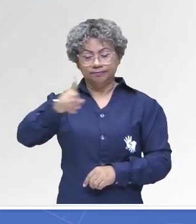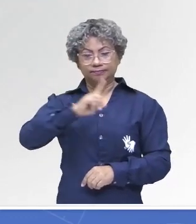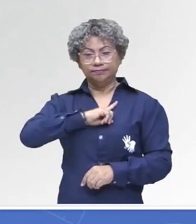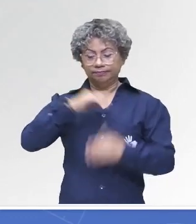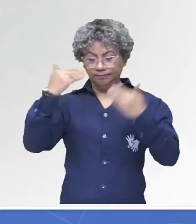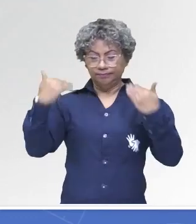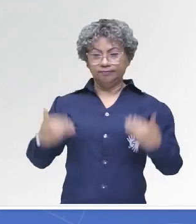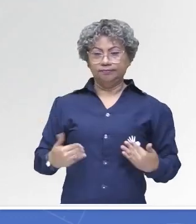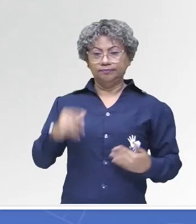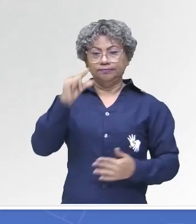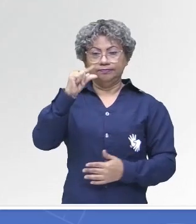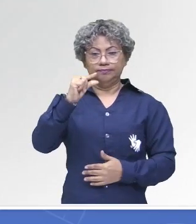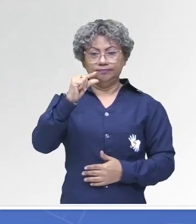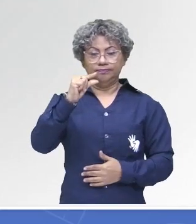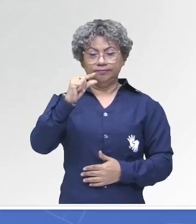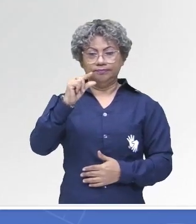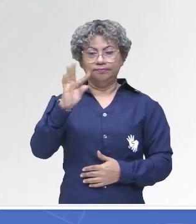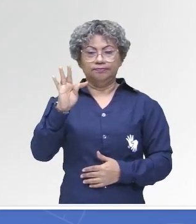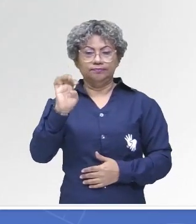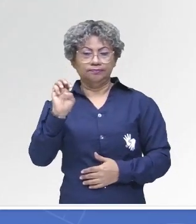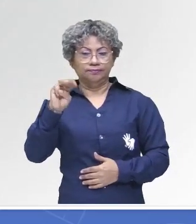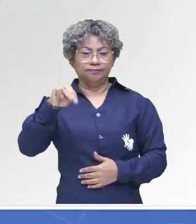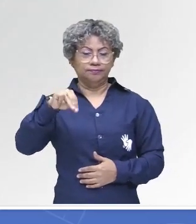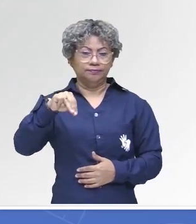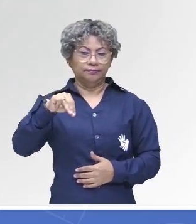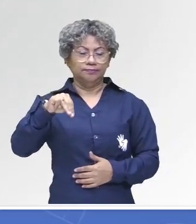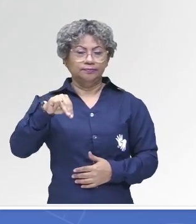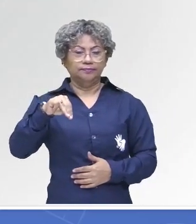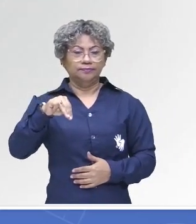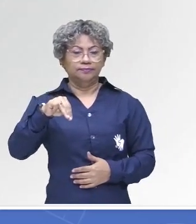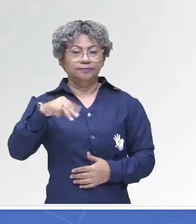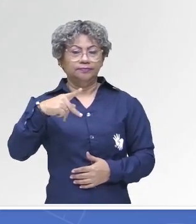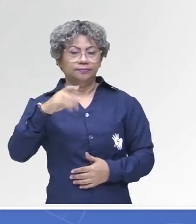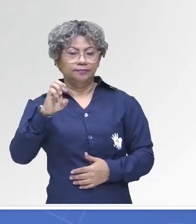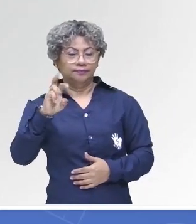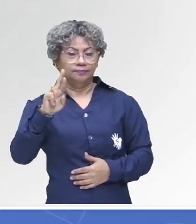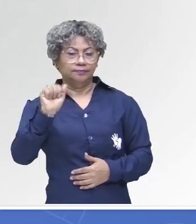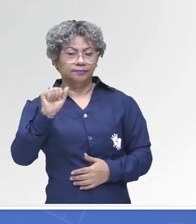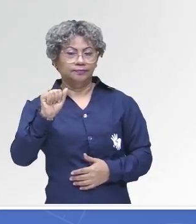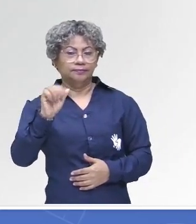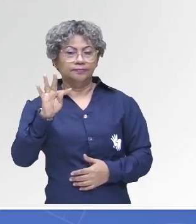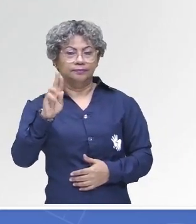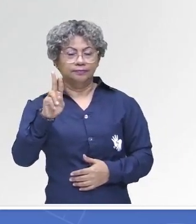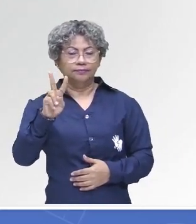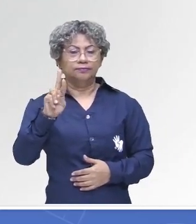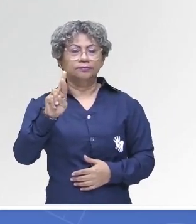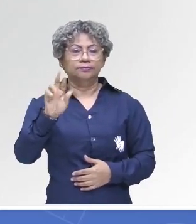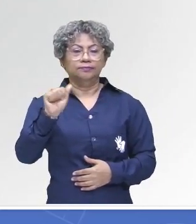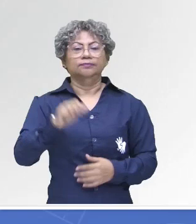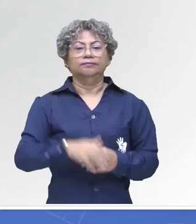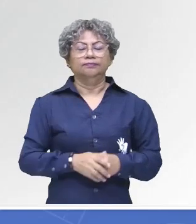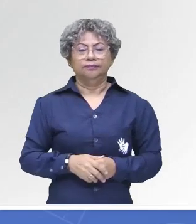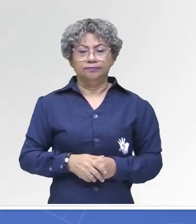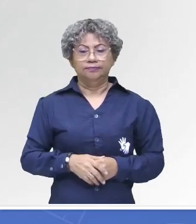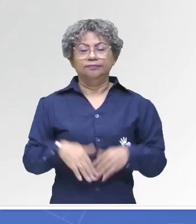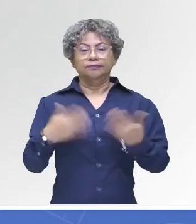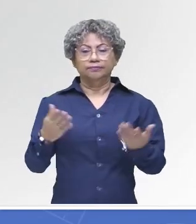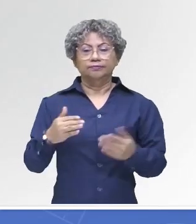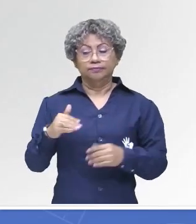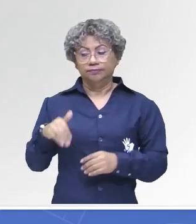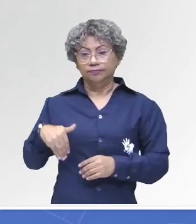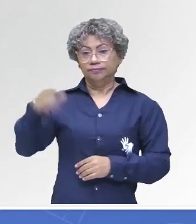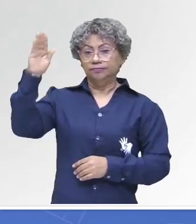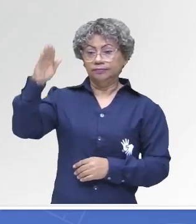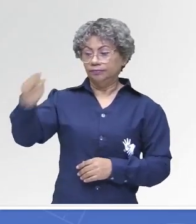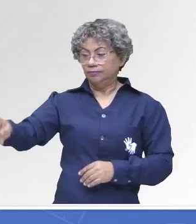com menor temperatura. Se liguem nisso, olha. Sempre o sentido do calor é do maior temperatura para menor